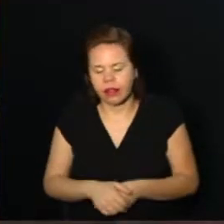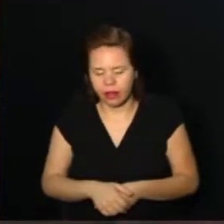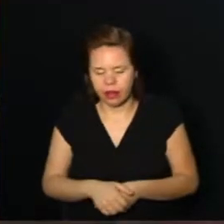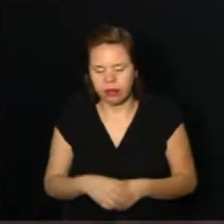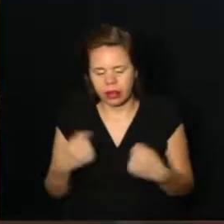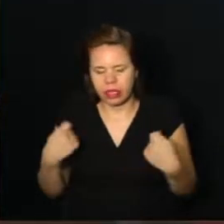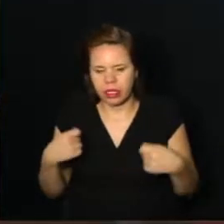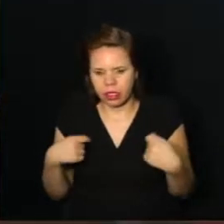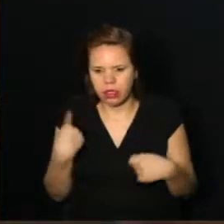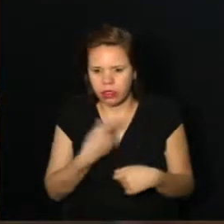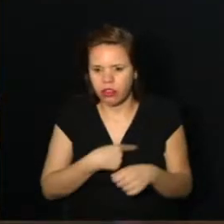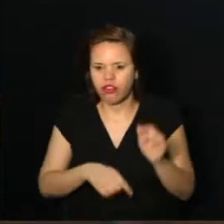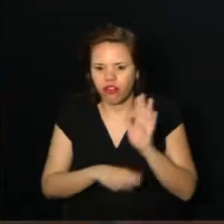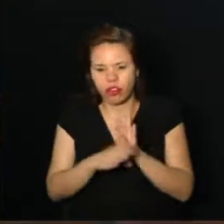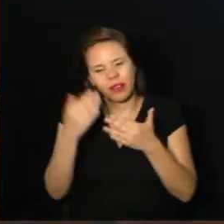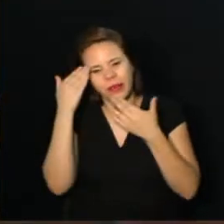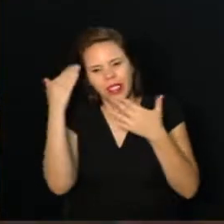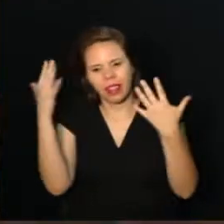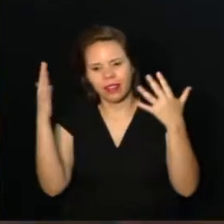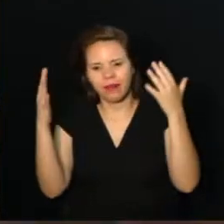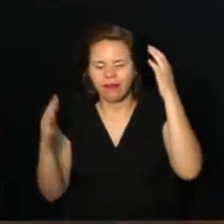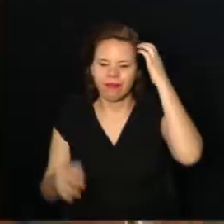Elas precisam da gente. Muito obrigada.